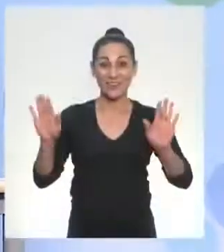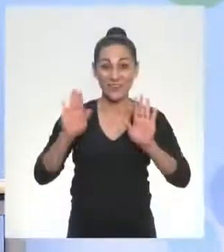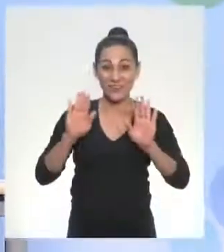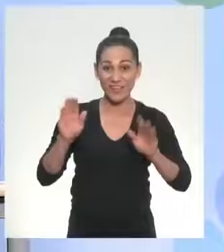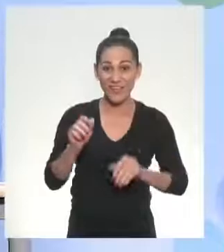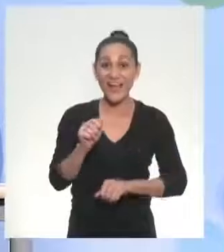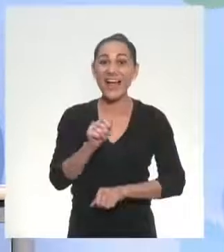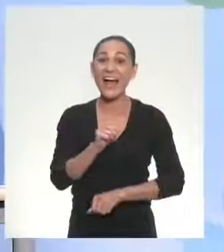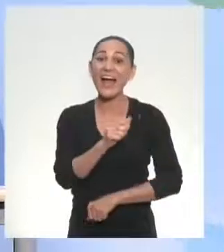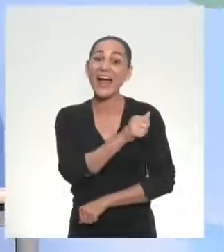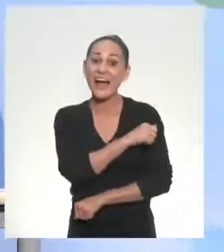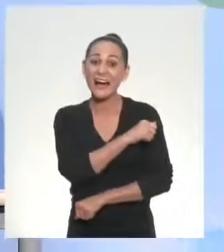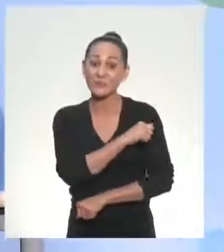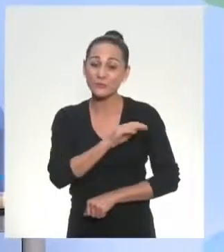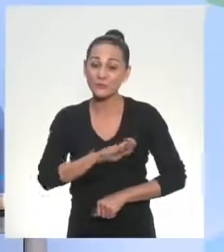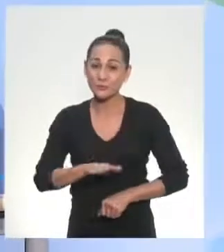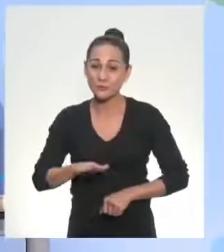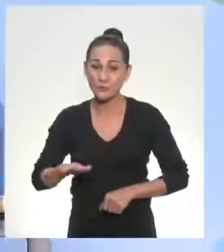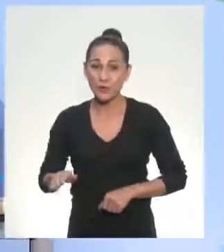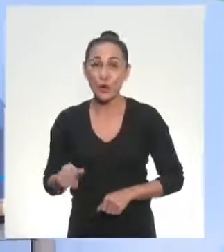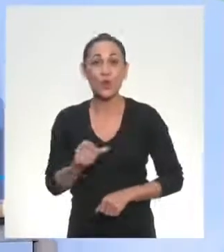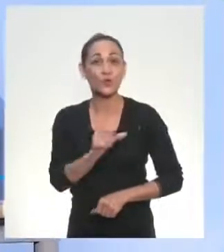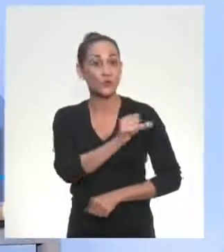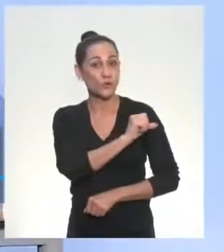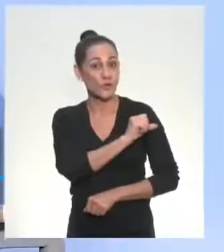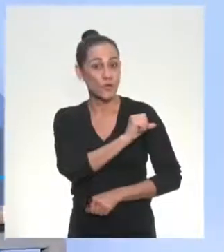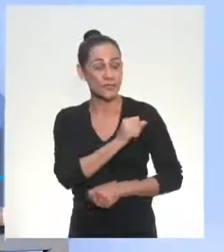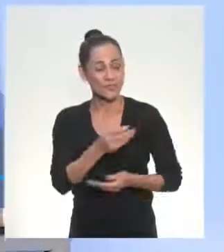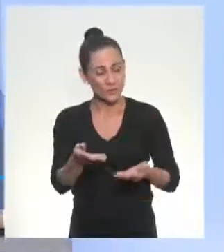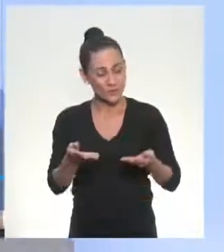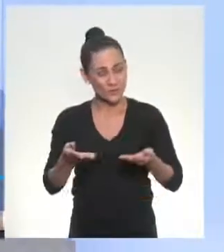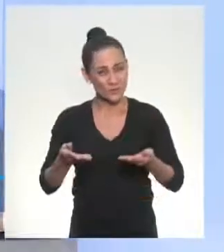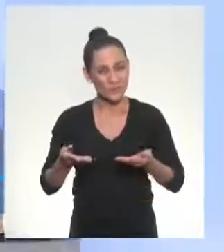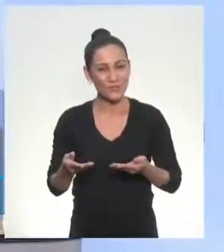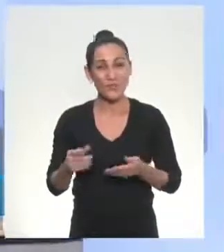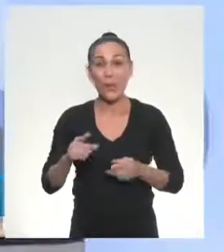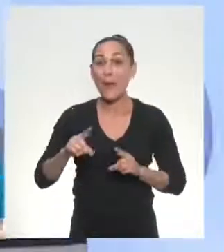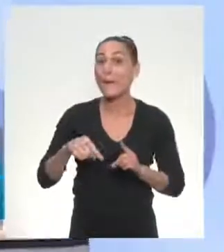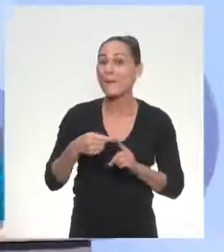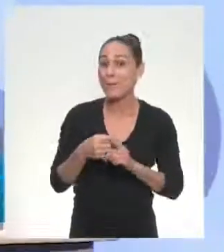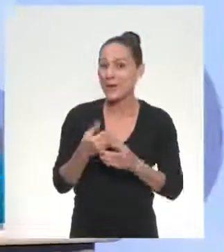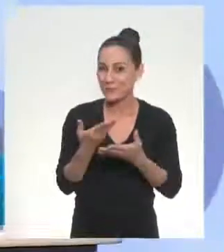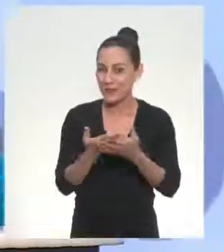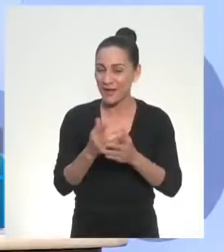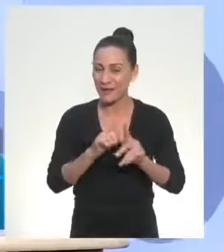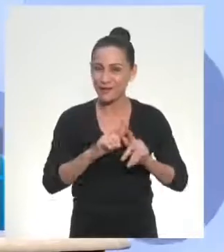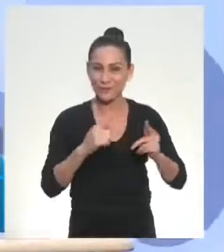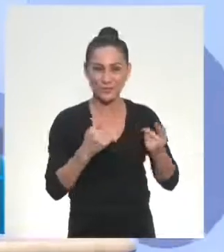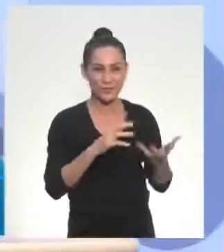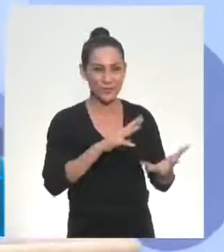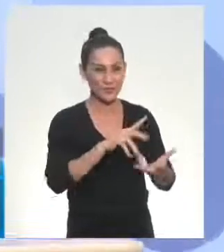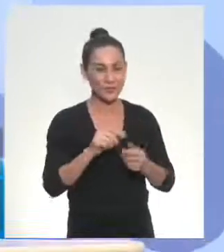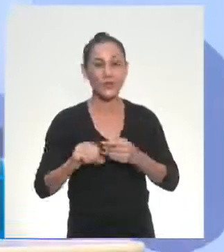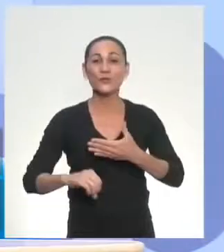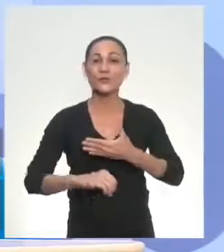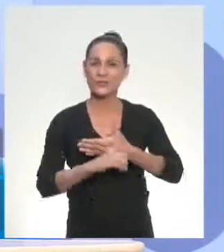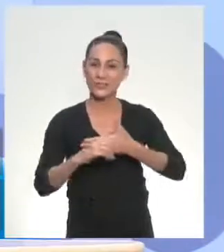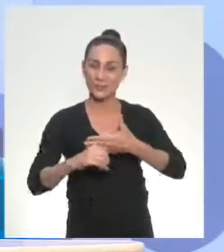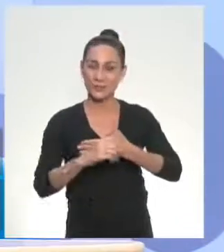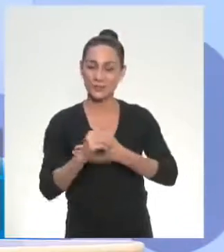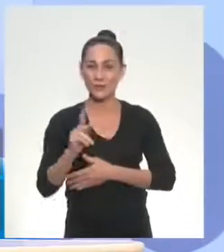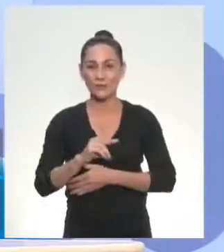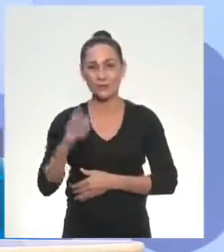Olá, estudantes do 9º ano do ensino fundamental. Sejam bem-vindos a mais uma aula de geografia aqui no Centro de Mídias. Eu